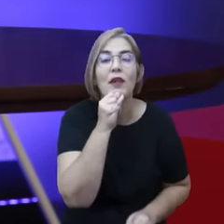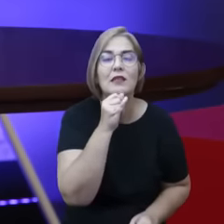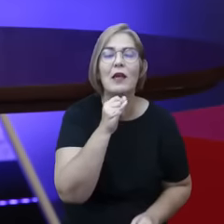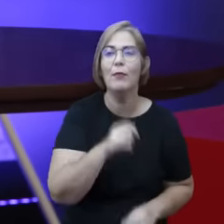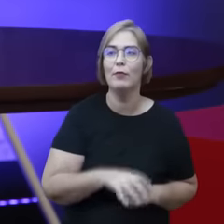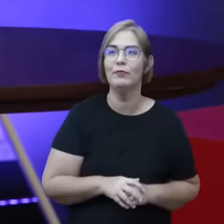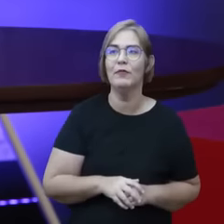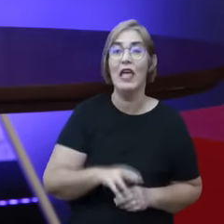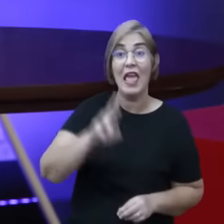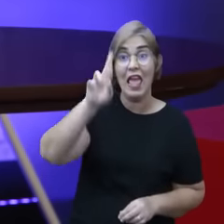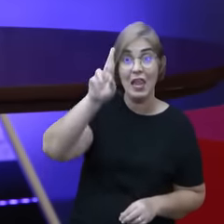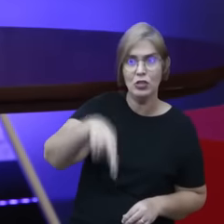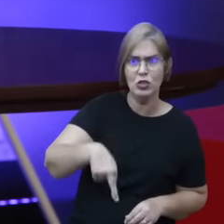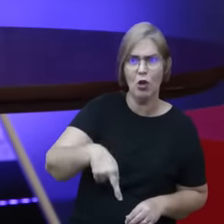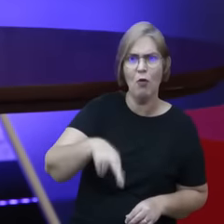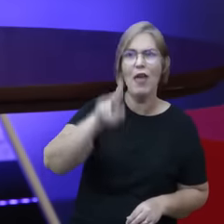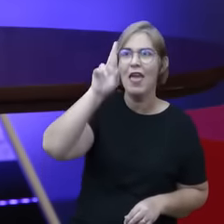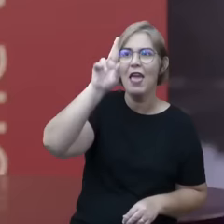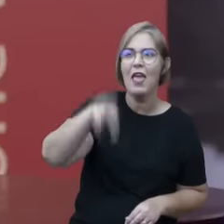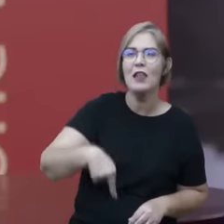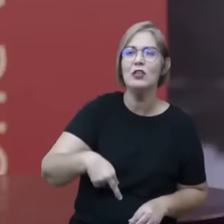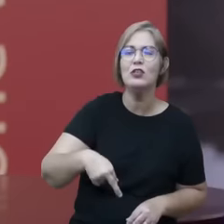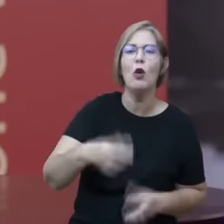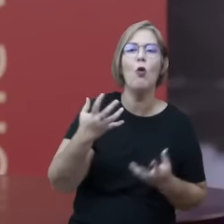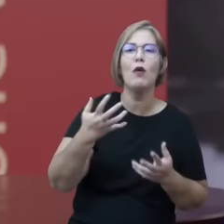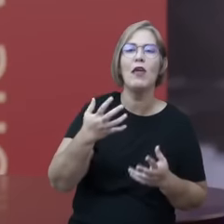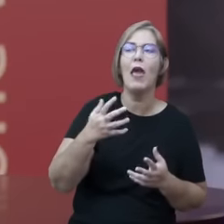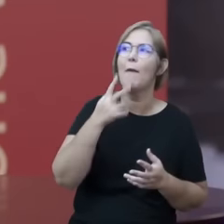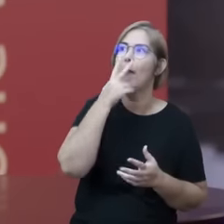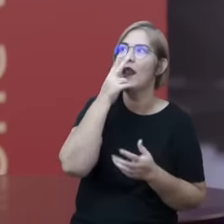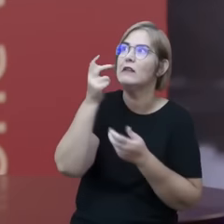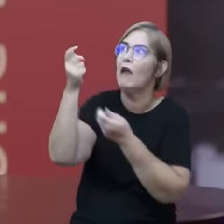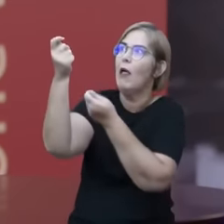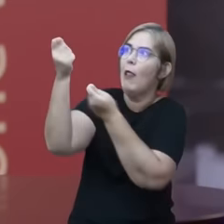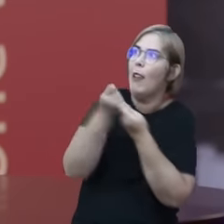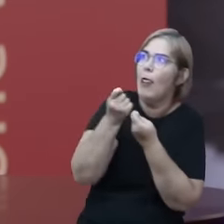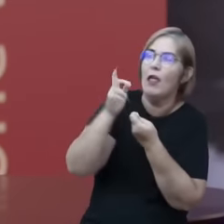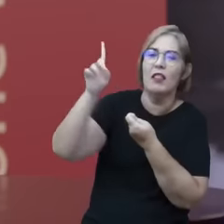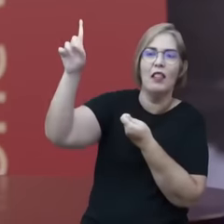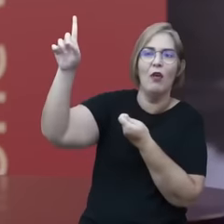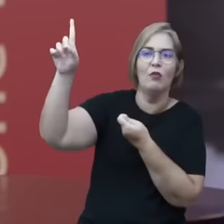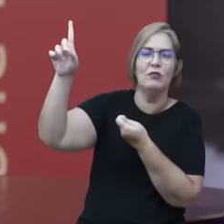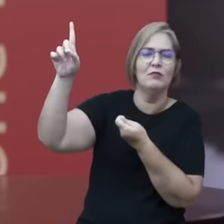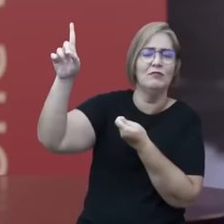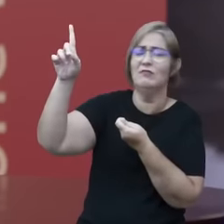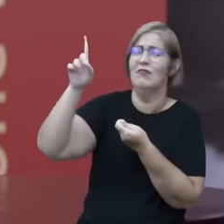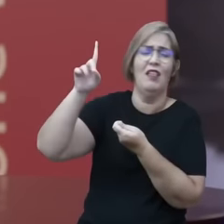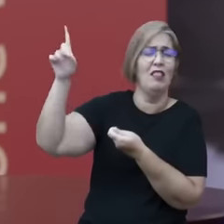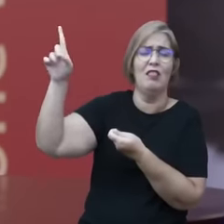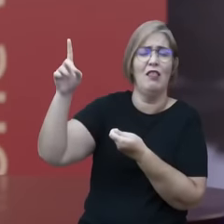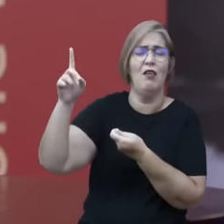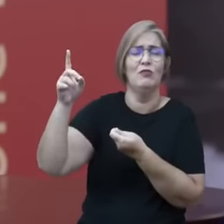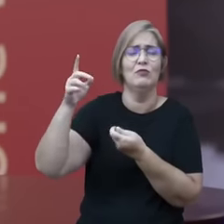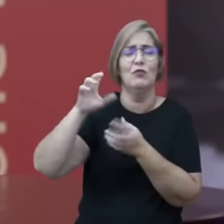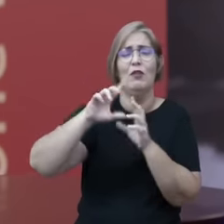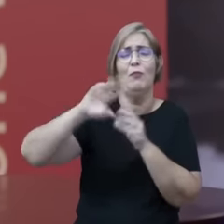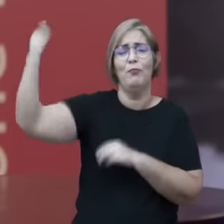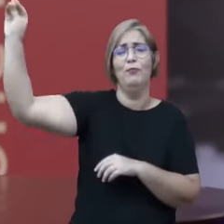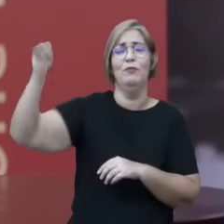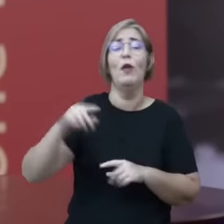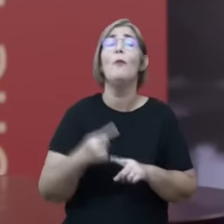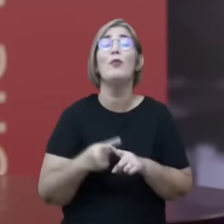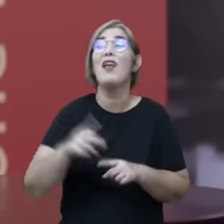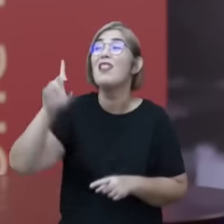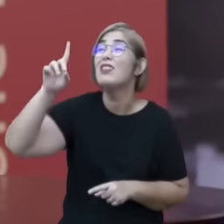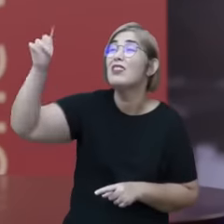dominar Deus, Deus escapa, não é? Deus não se domina. Deus é o absoluto, é o ele é o inesgotável,